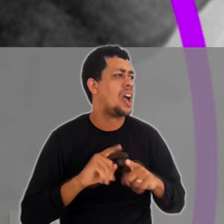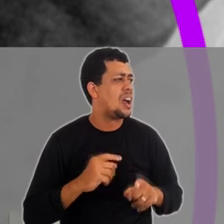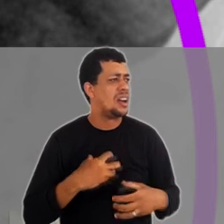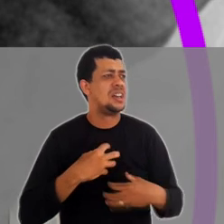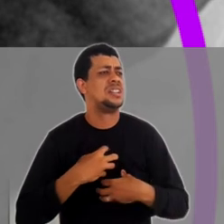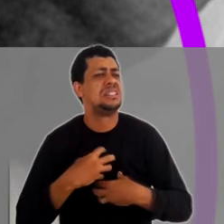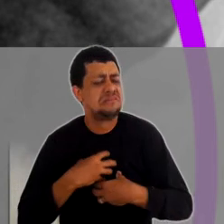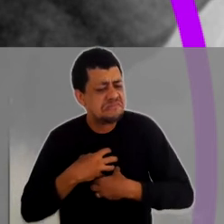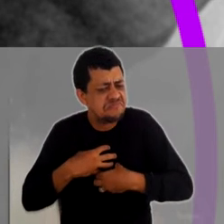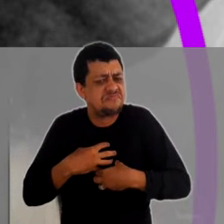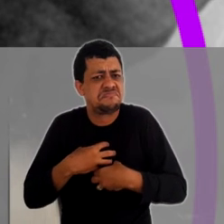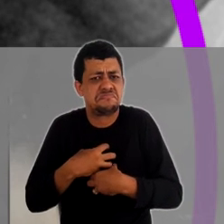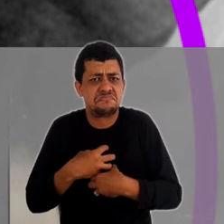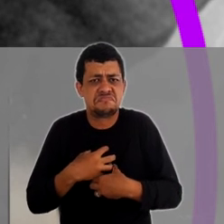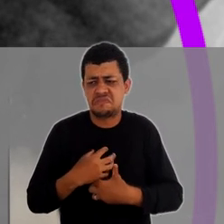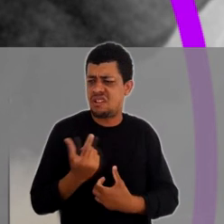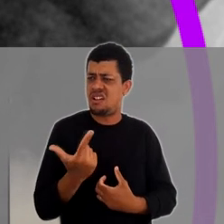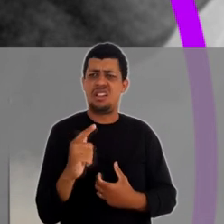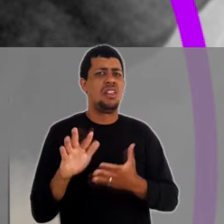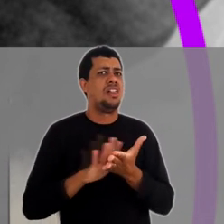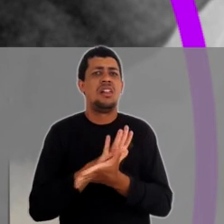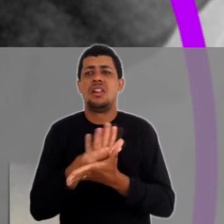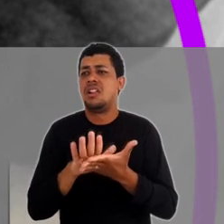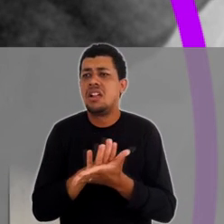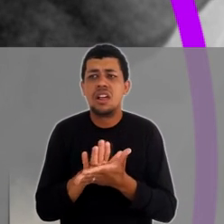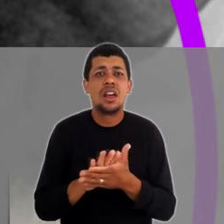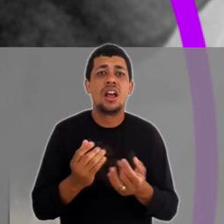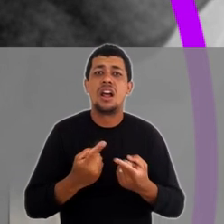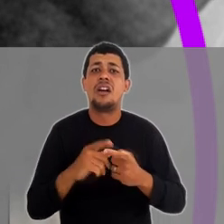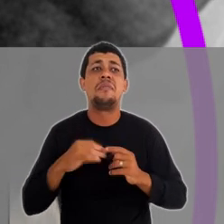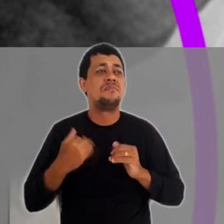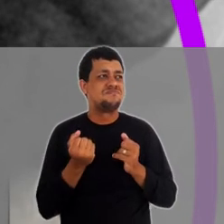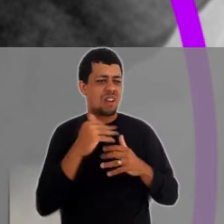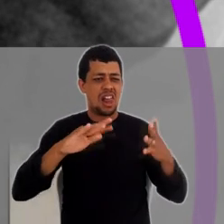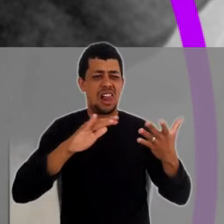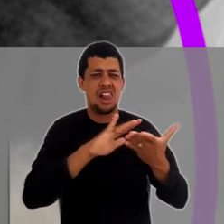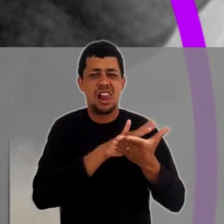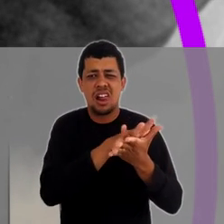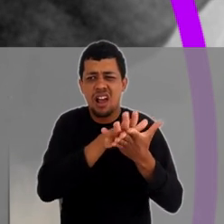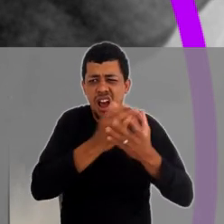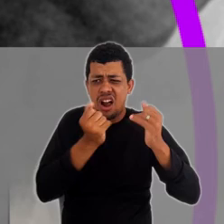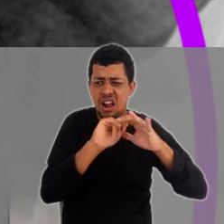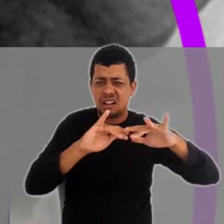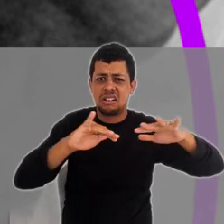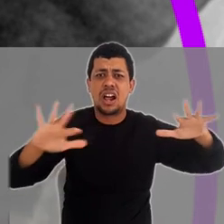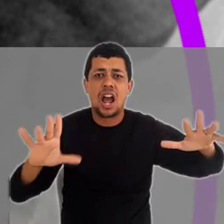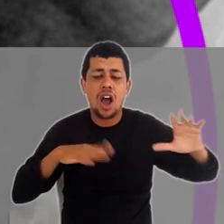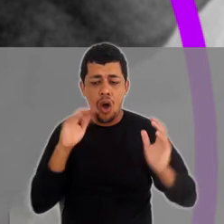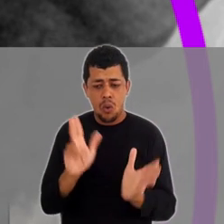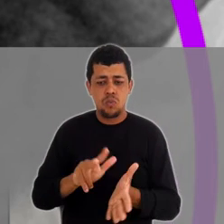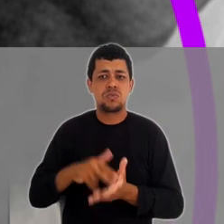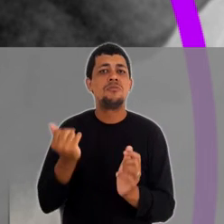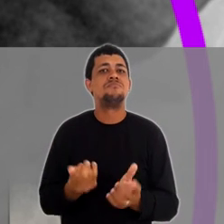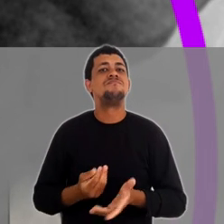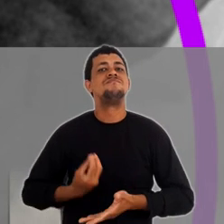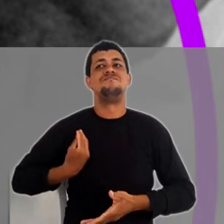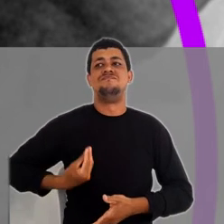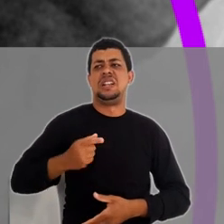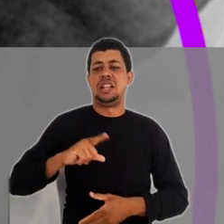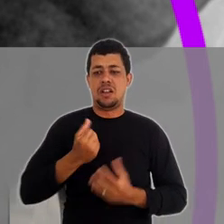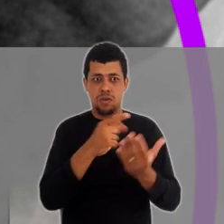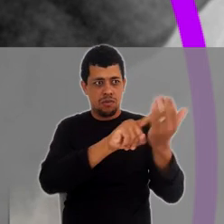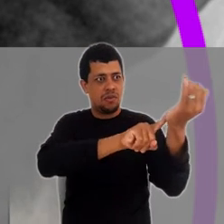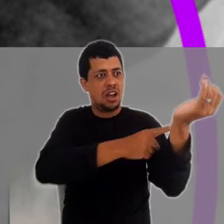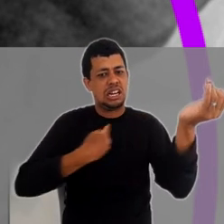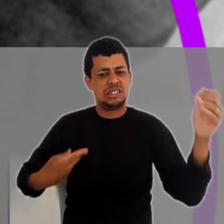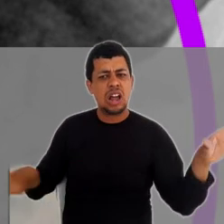mesmo assim eu tenho a sensação de que não tenho nada. Mesmo em meio ao caos, eu sobrevivi. Dei o meu